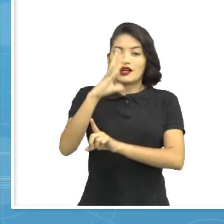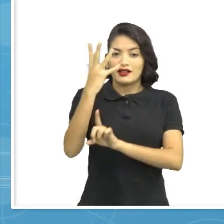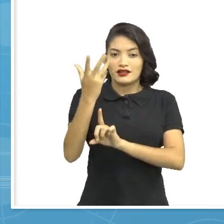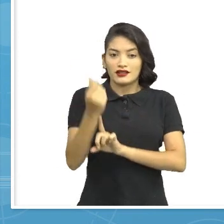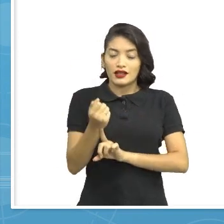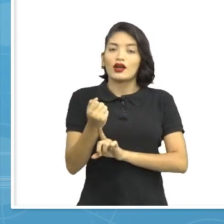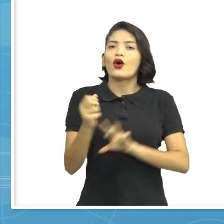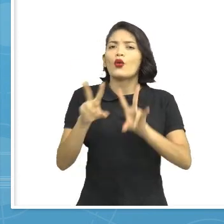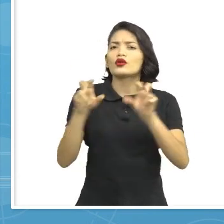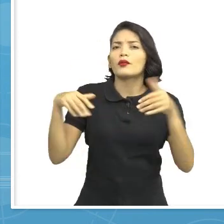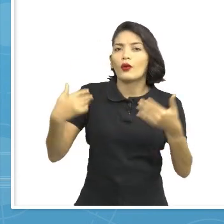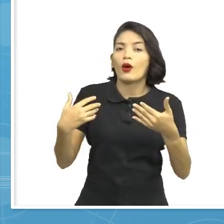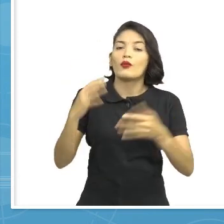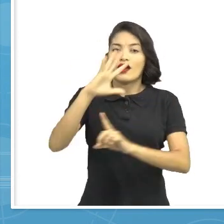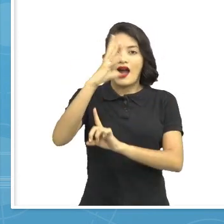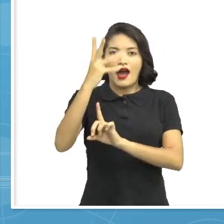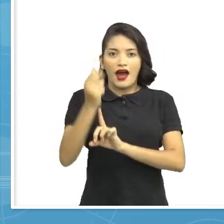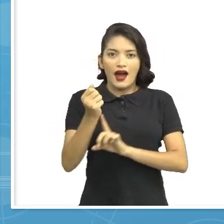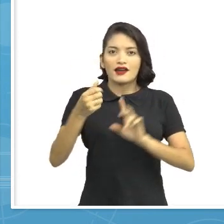arte indígena.